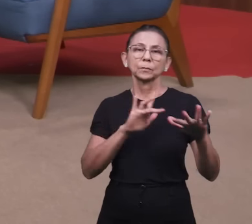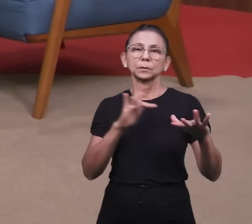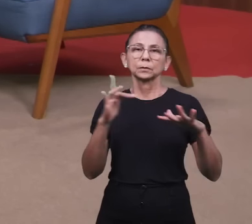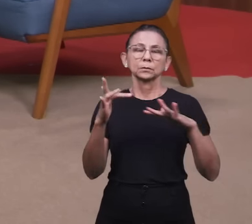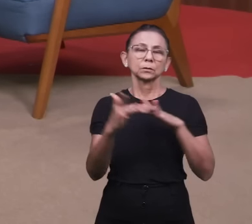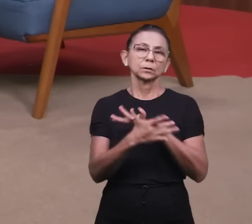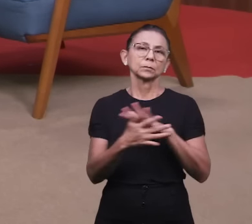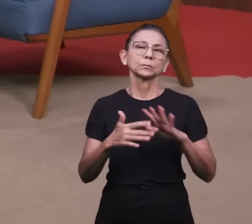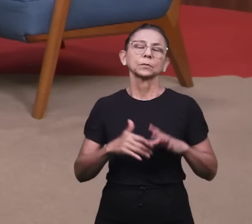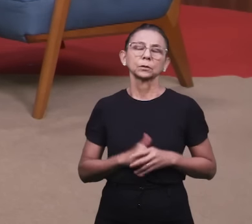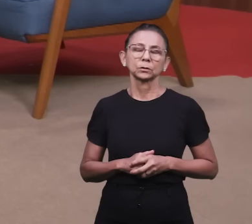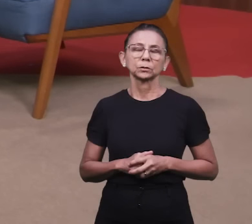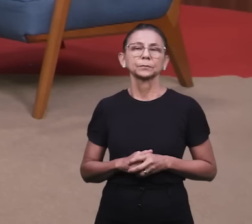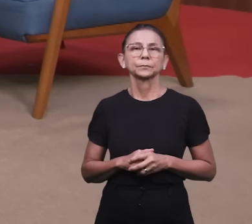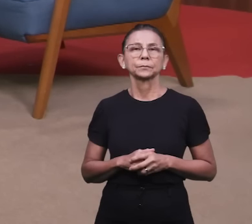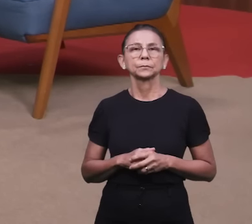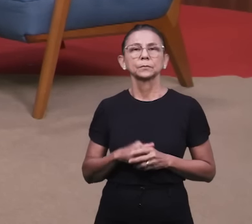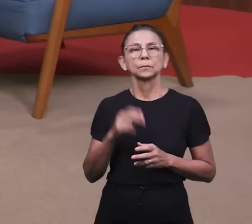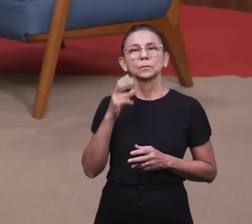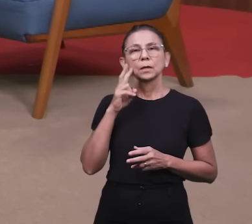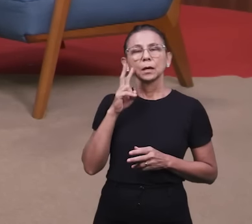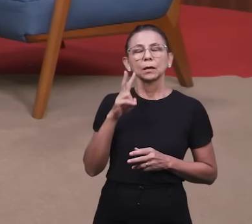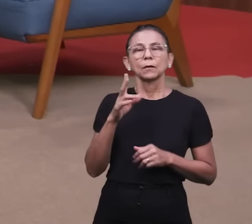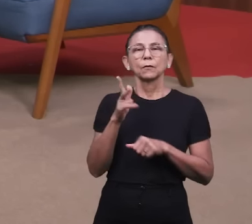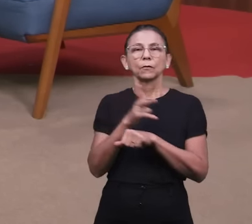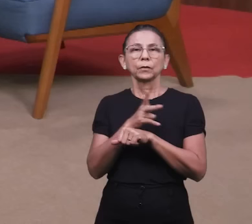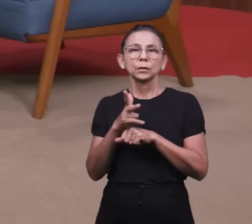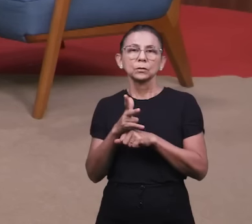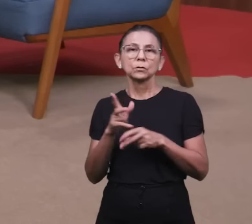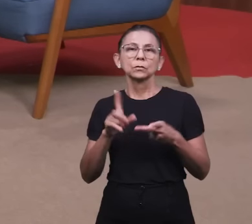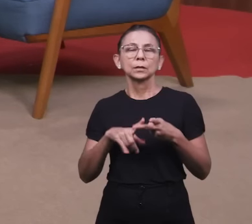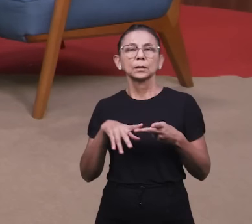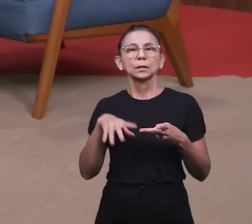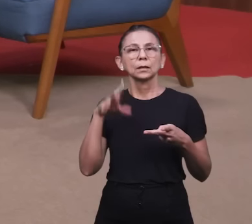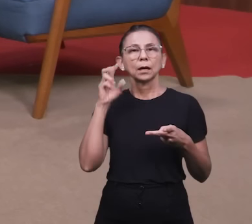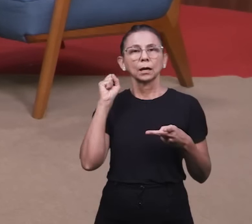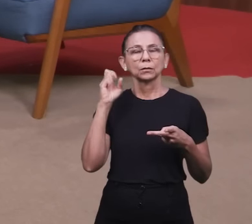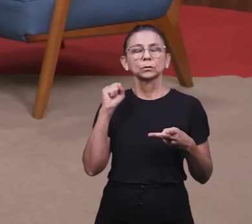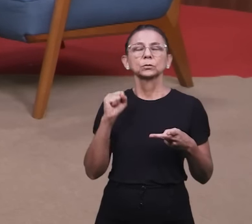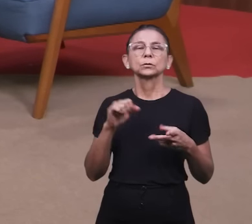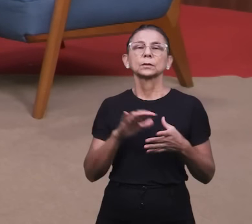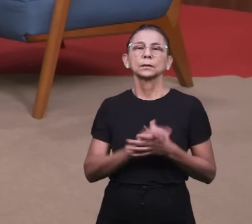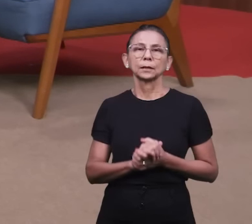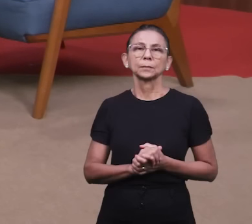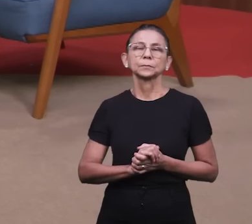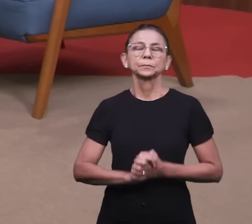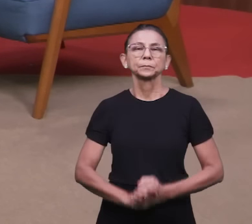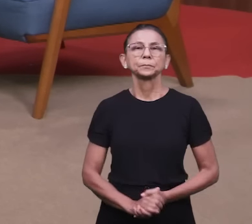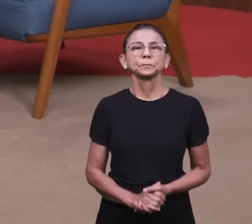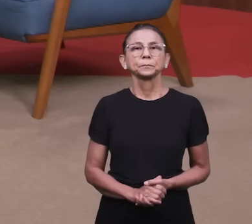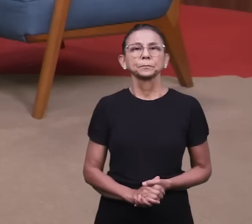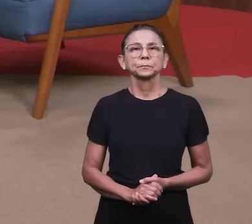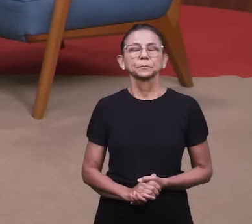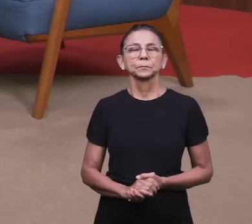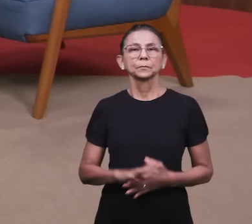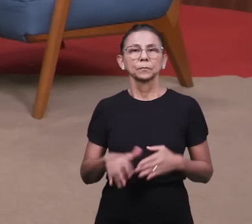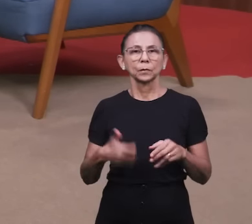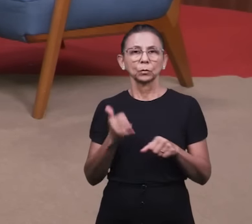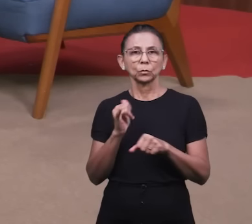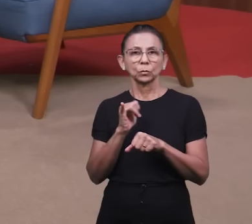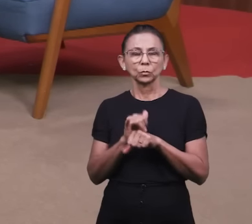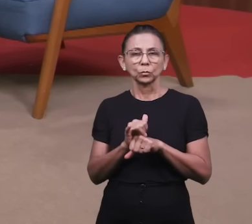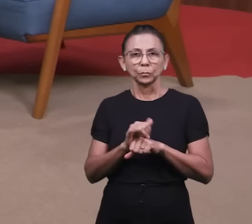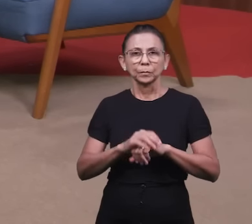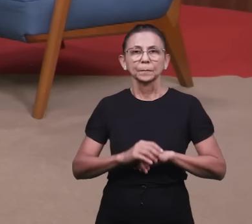manaim tá para você ver vídeo como áudio Se você preferir e o pós madrugada aí sim no nosso canal no YouTube muito bem